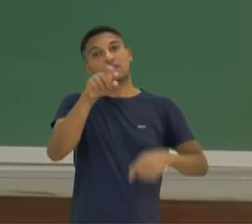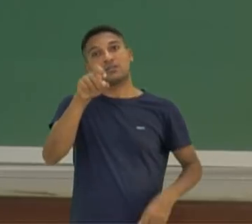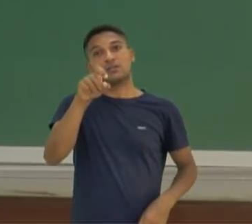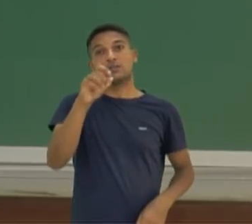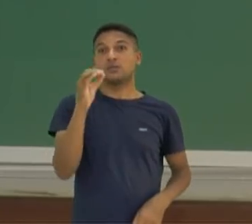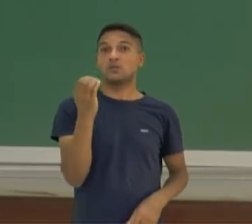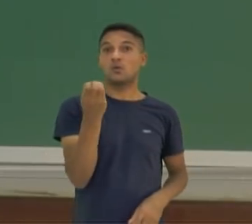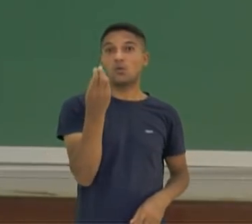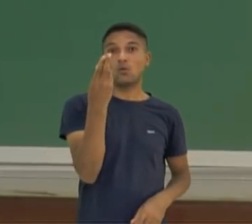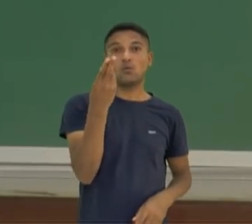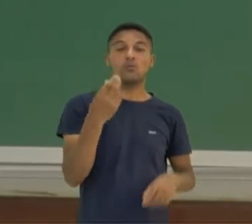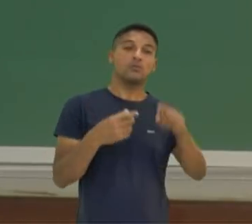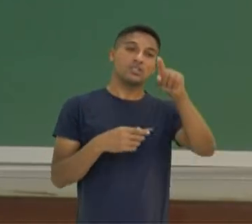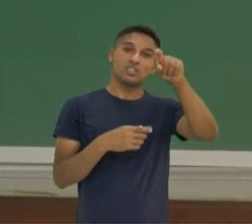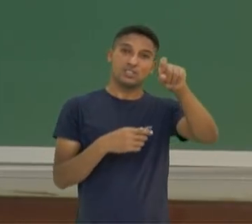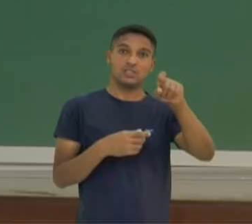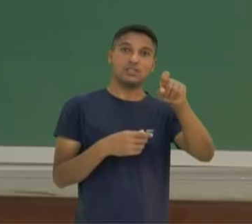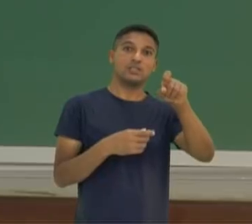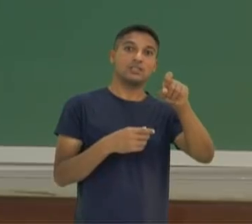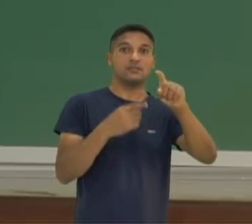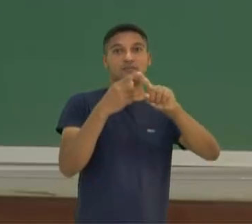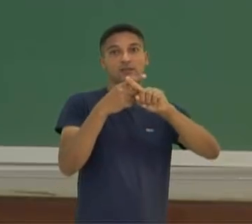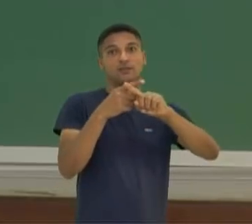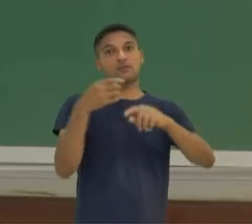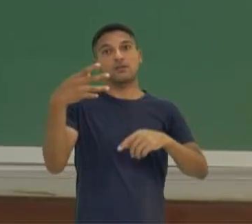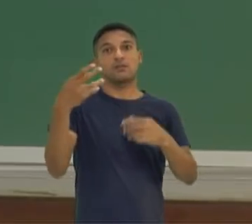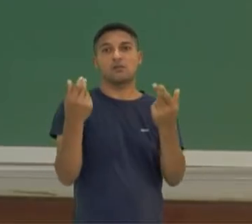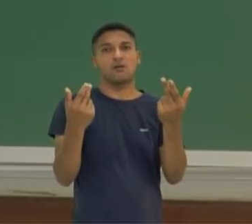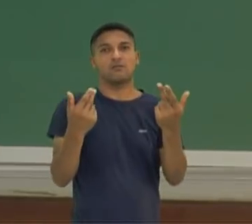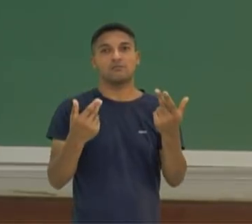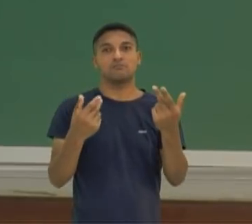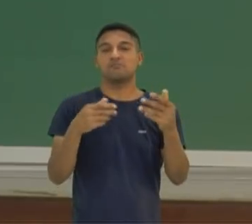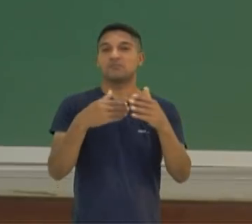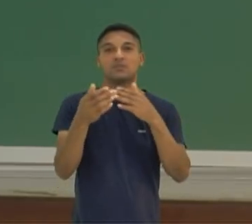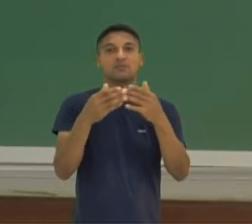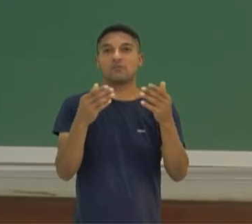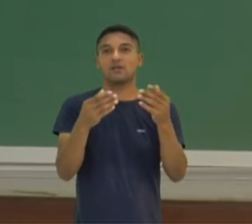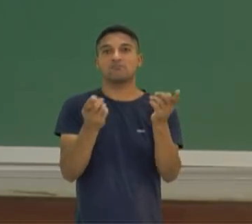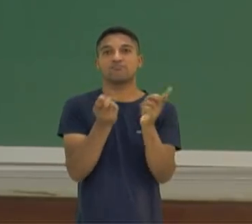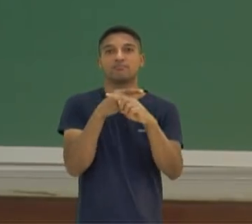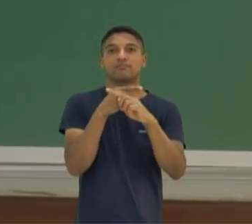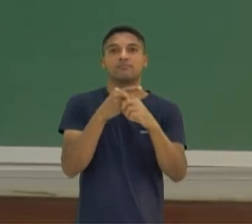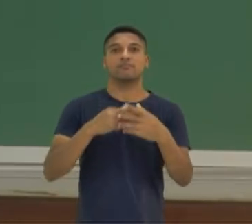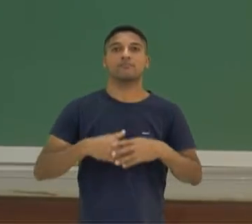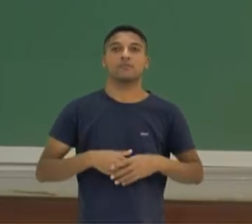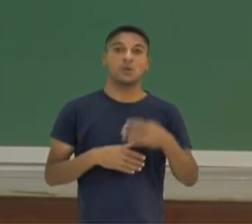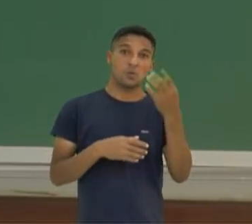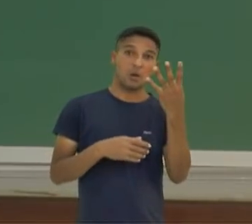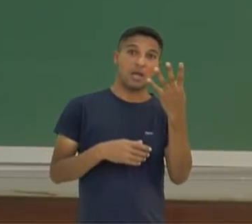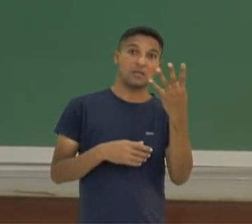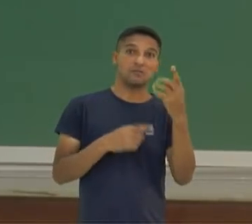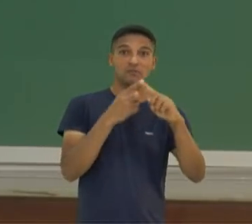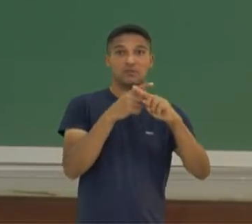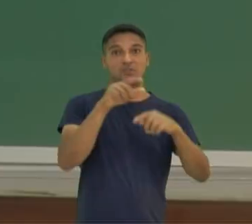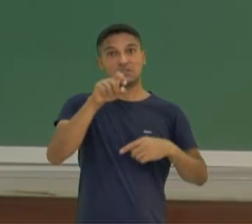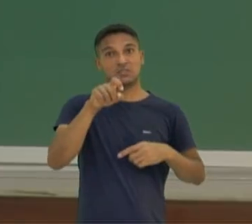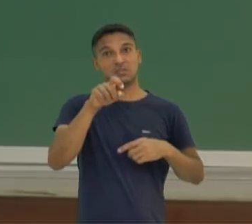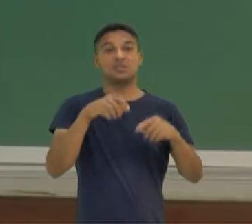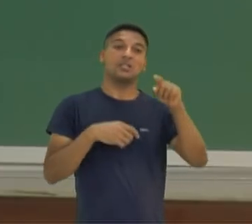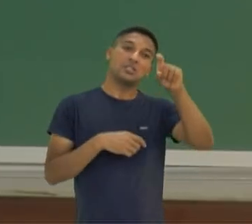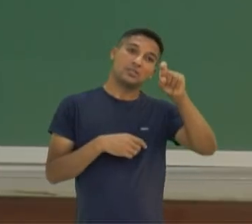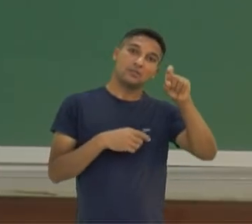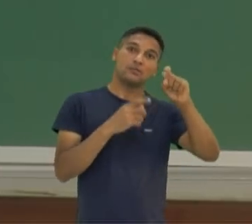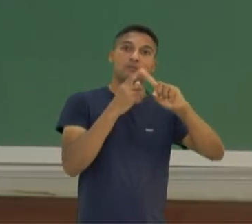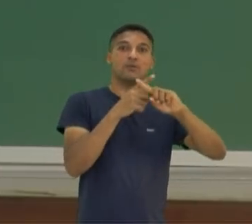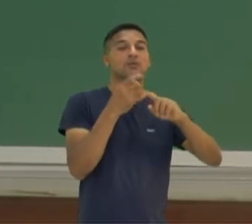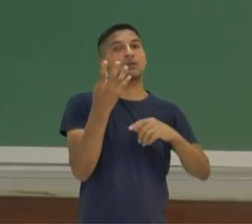x multiplicado por 4, seria a mesma coisa, né? Porque a ordem dos fatores não vai alterar o produto. Então, aqui a gente coloca só